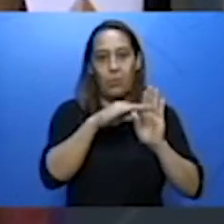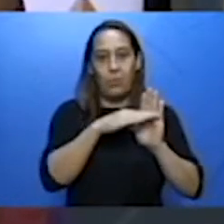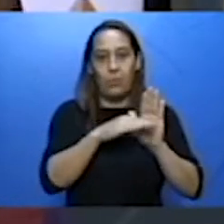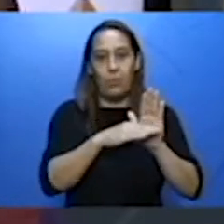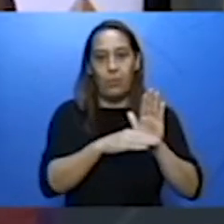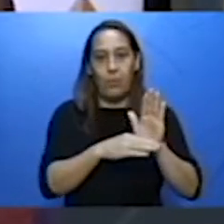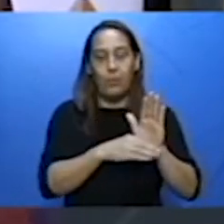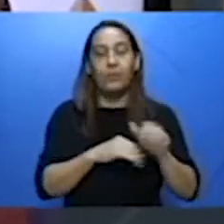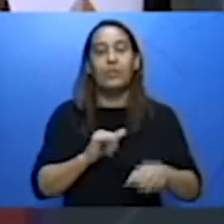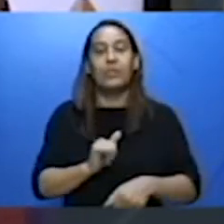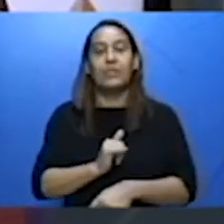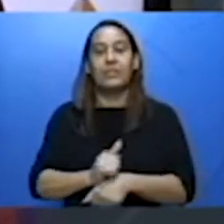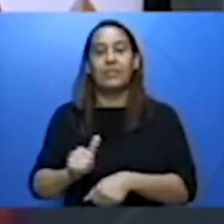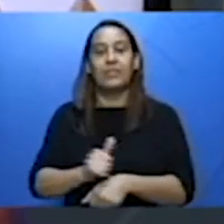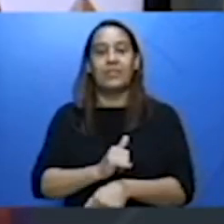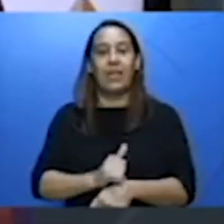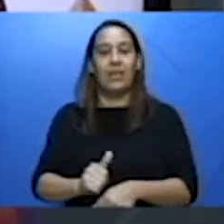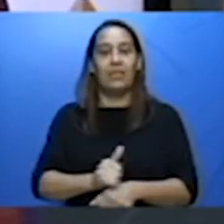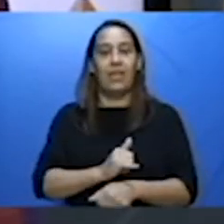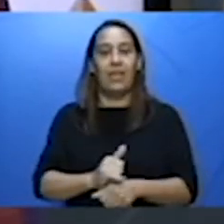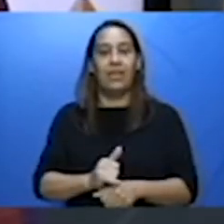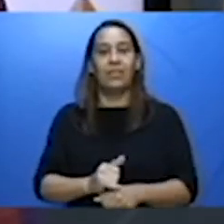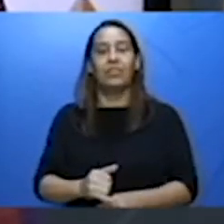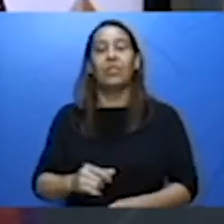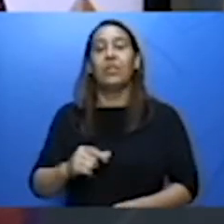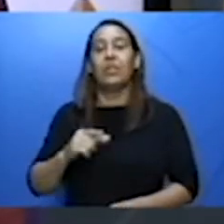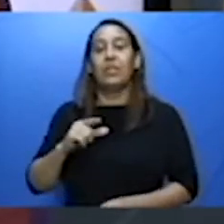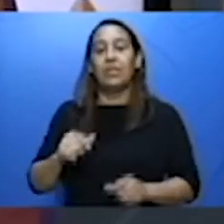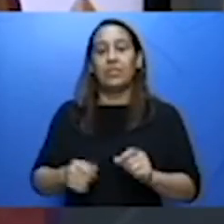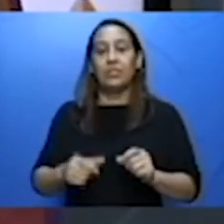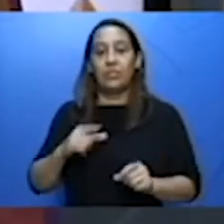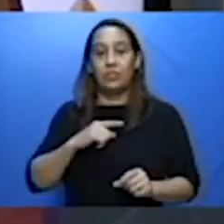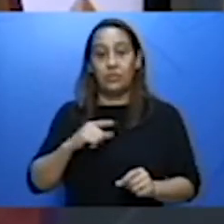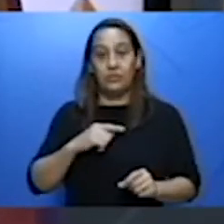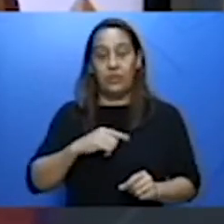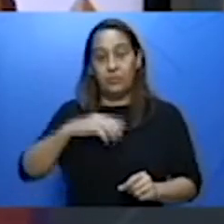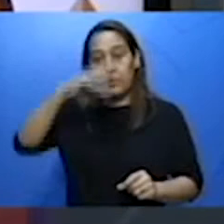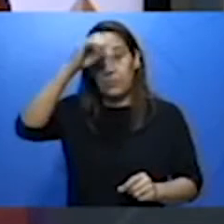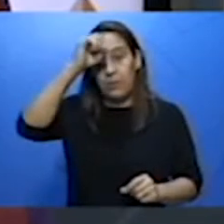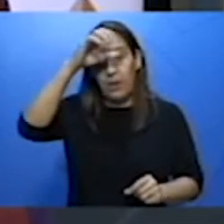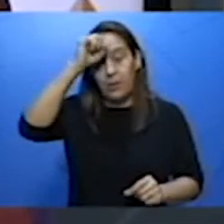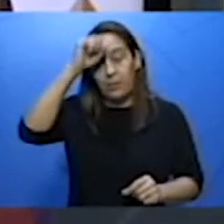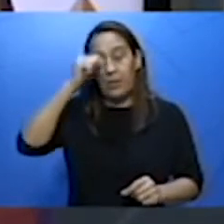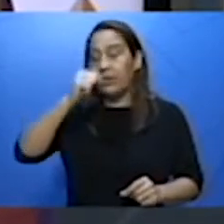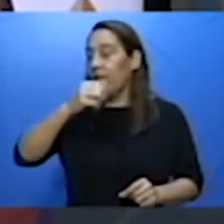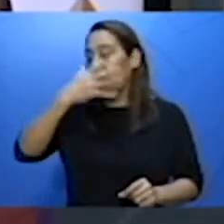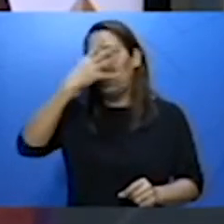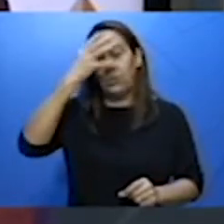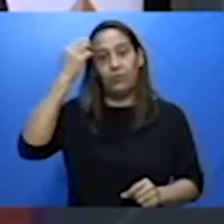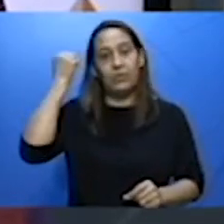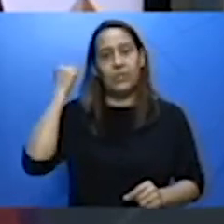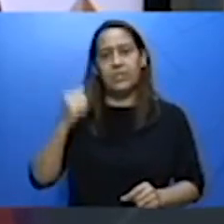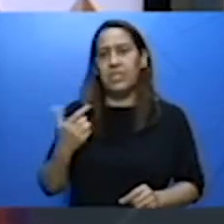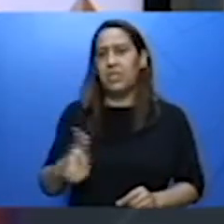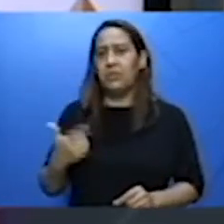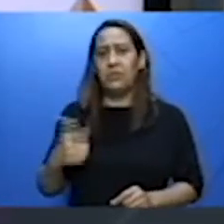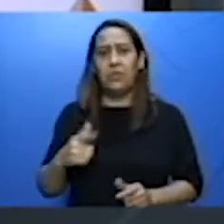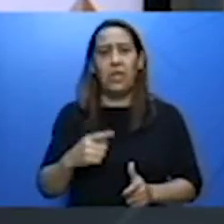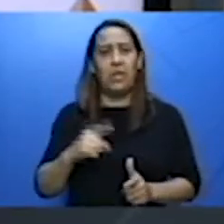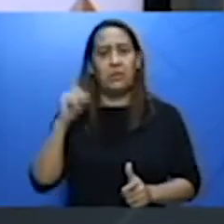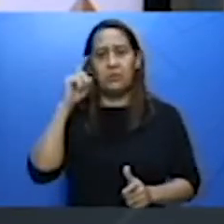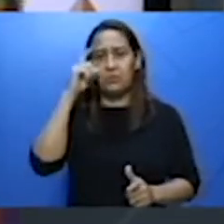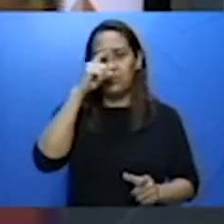as estratégias que a gente criava? Foi para a gente fazer isso aqui. Porque agora eu não vou ter dificuldade.